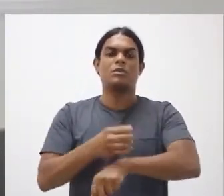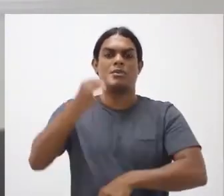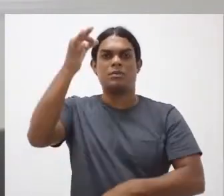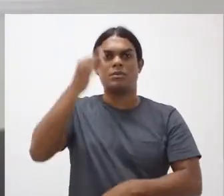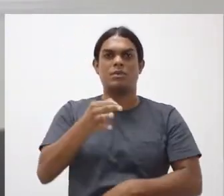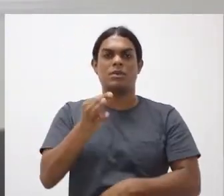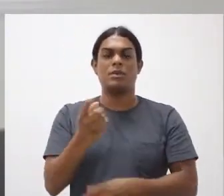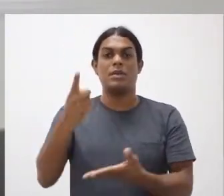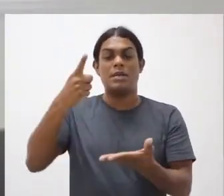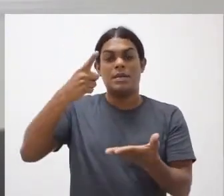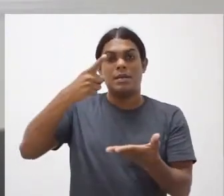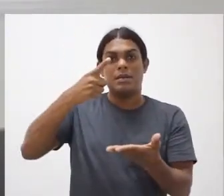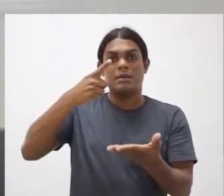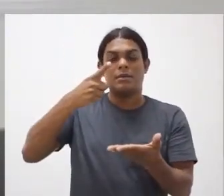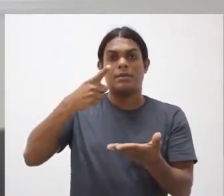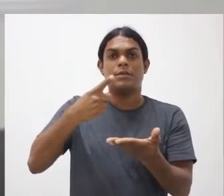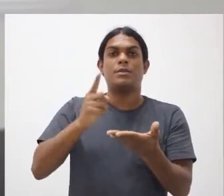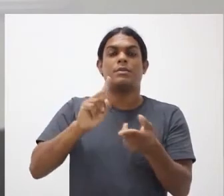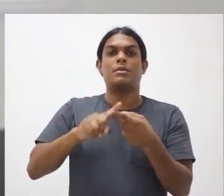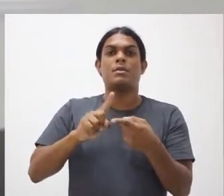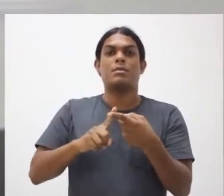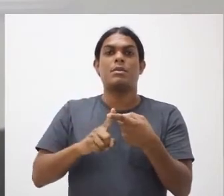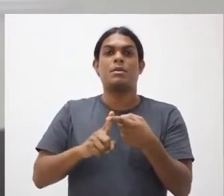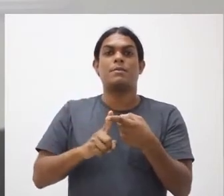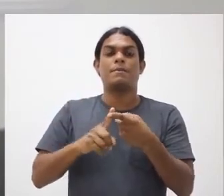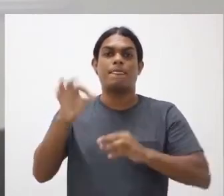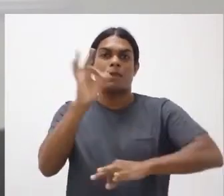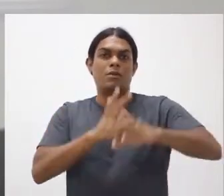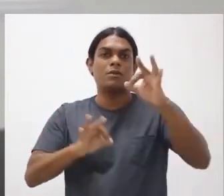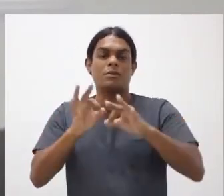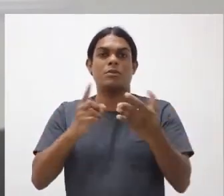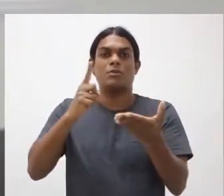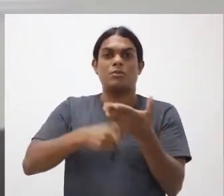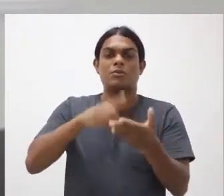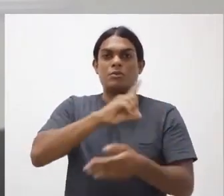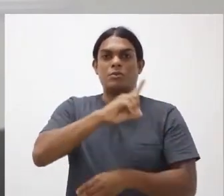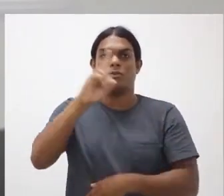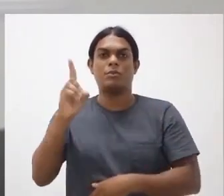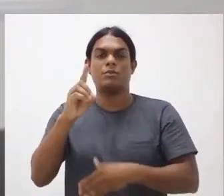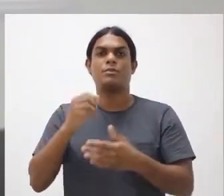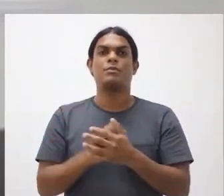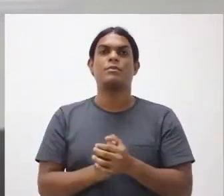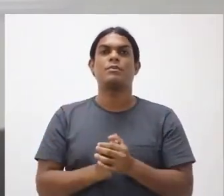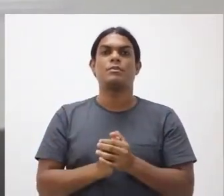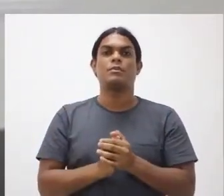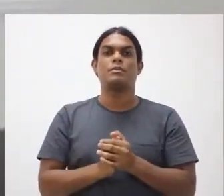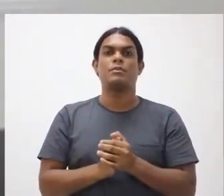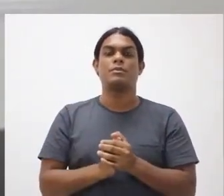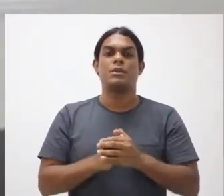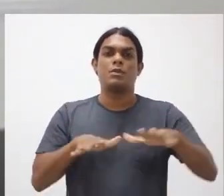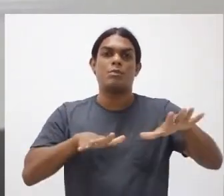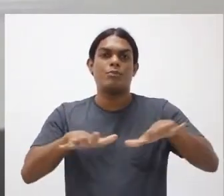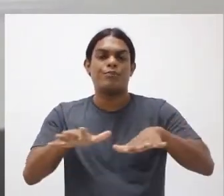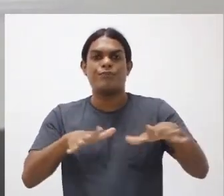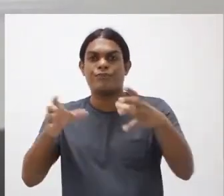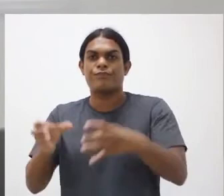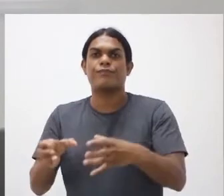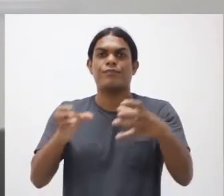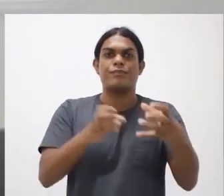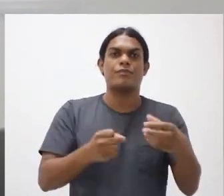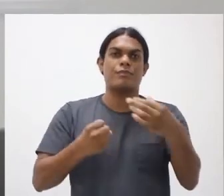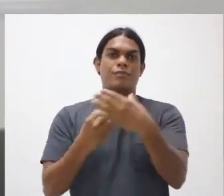dos prazos. E a terceira, conhecer os impactos da movimentação de materiais nos custos de